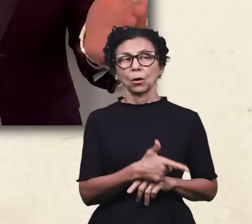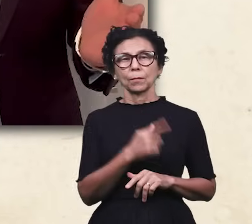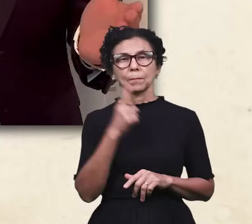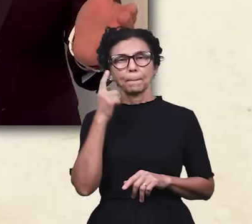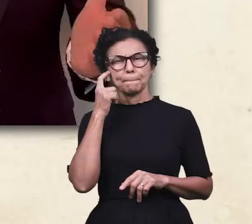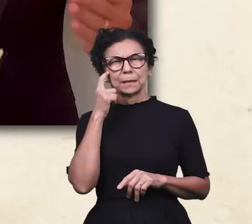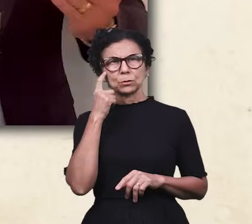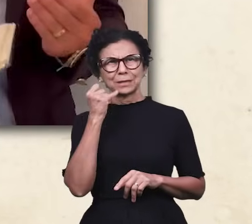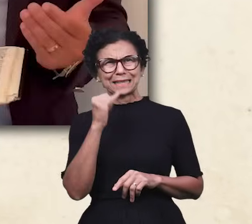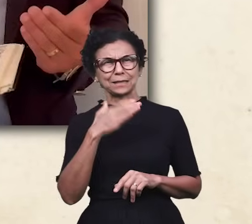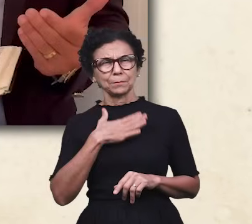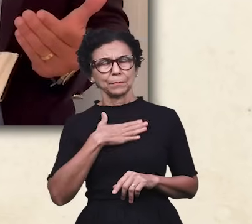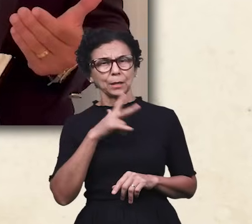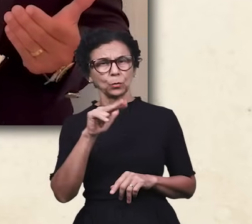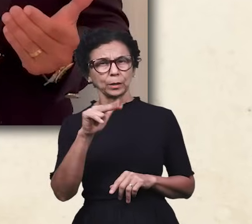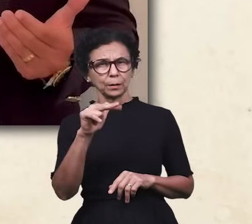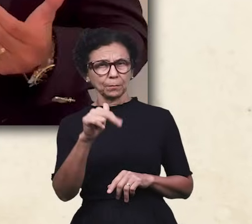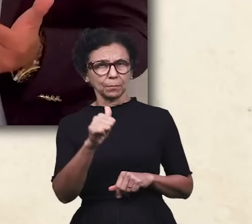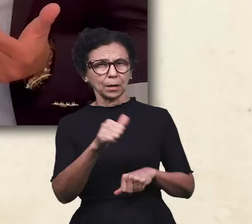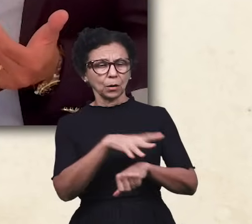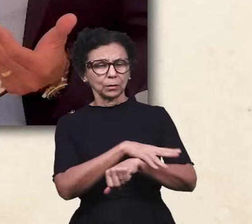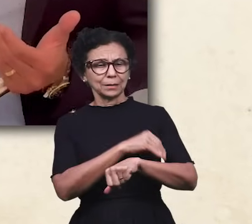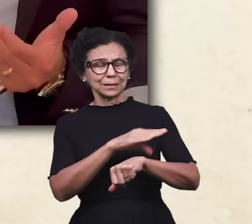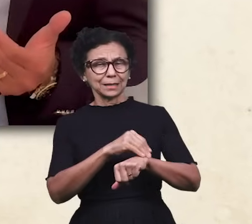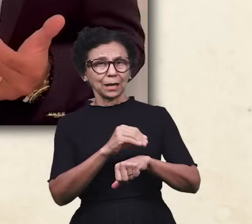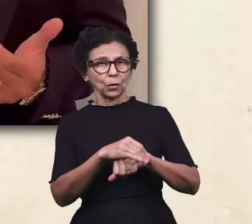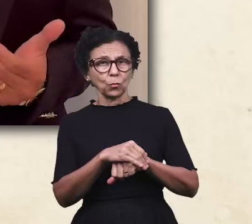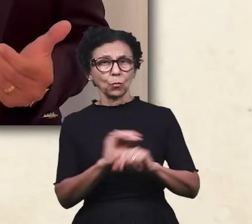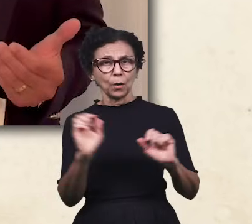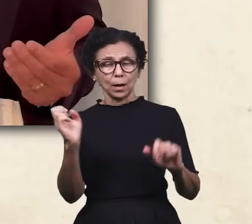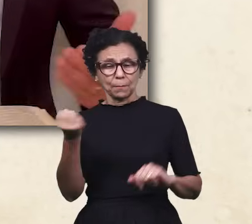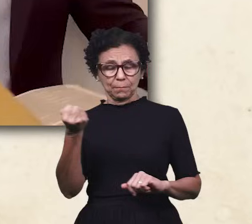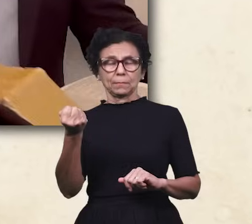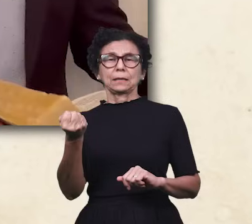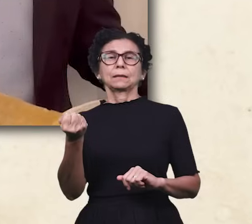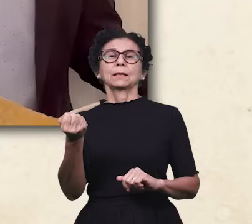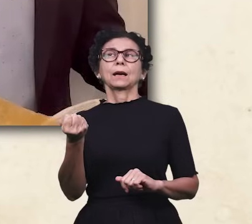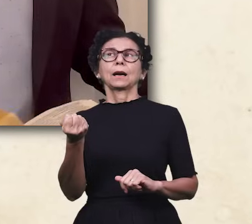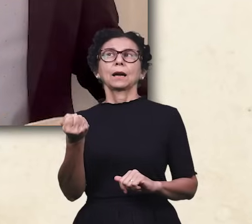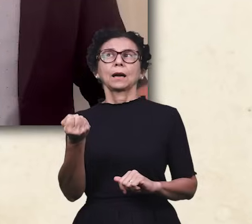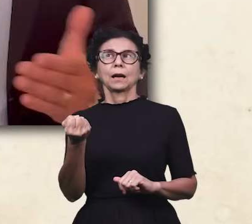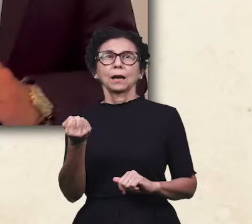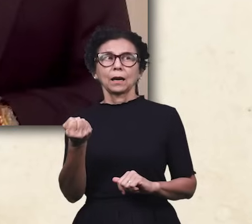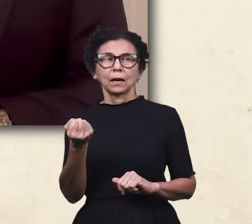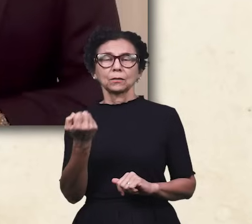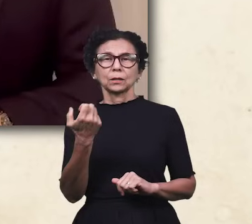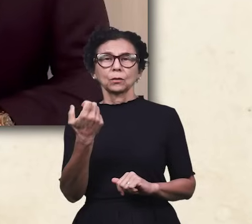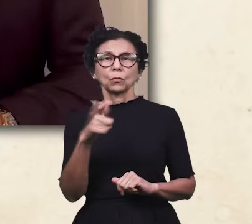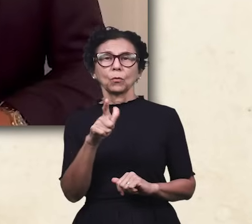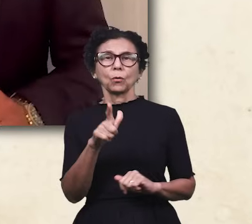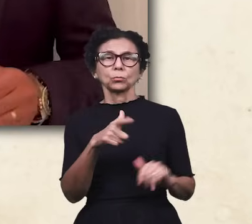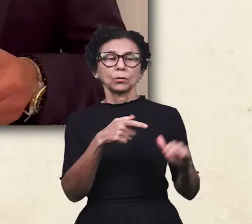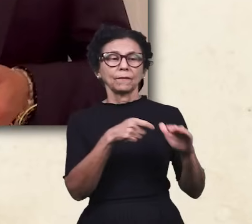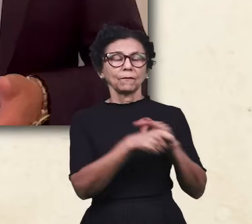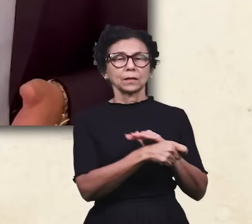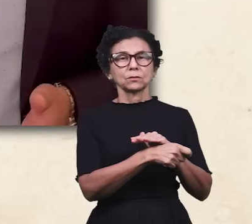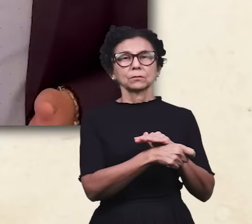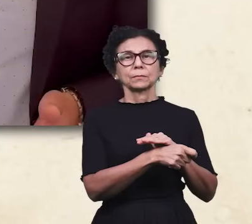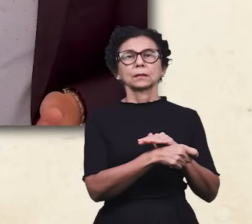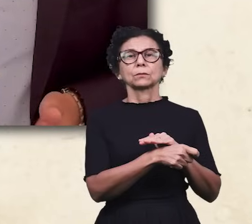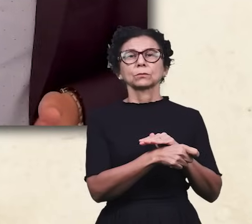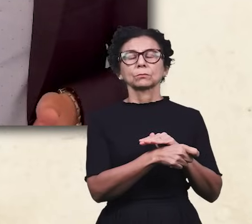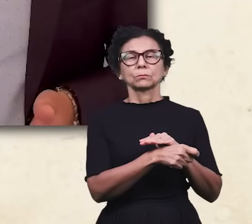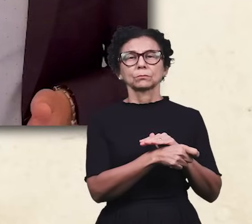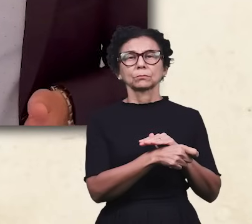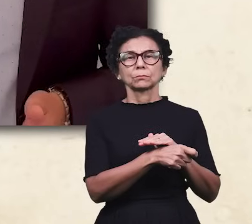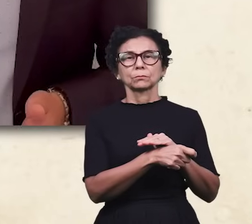falou, olha, se meu irmão que está procurando meu mal quiser tirar um, eu ainda tenho outro. A palavra de